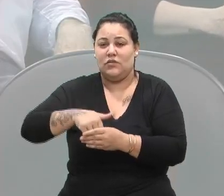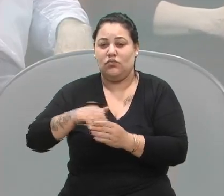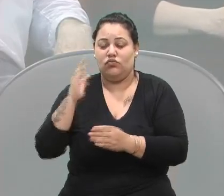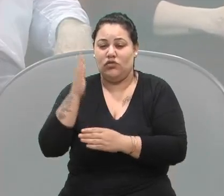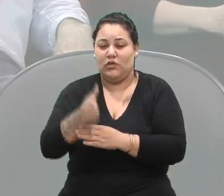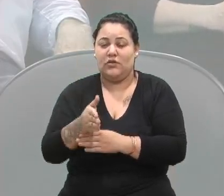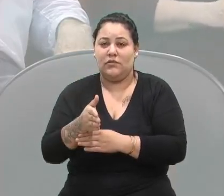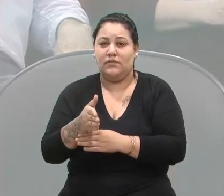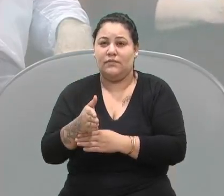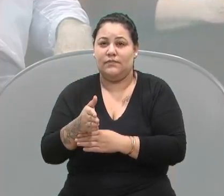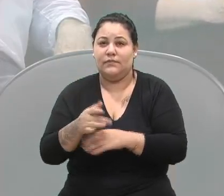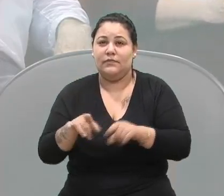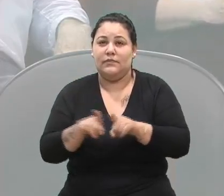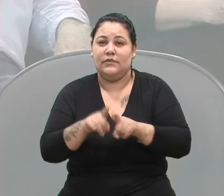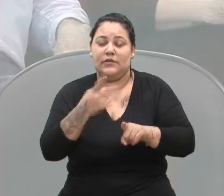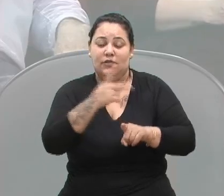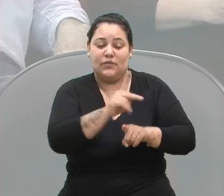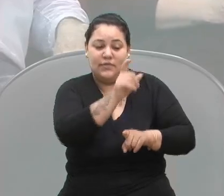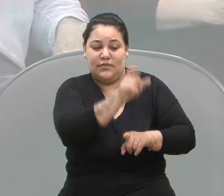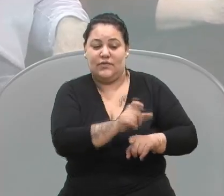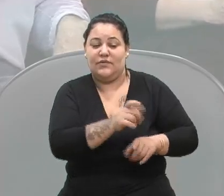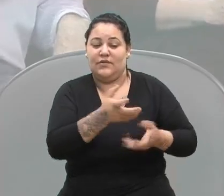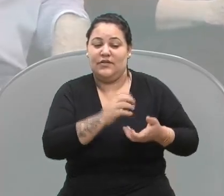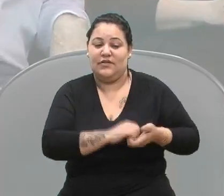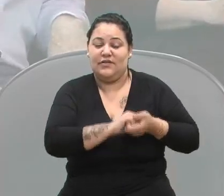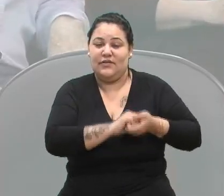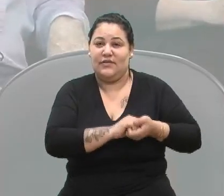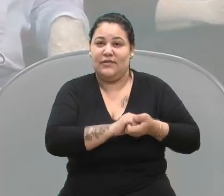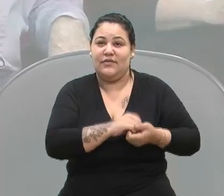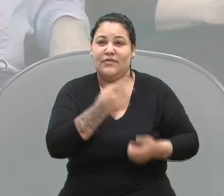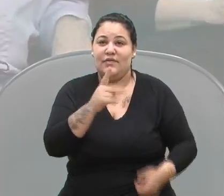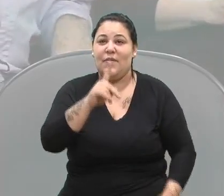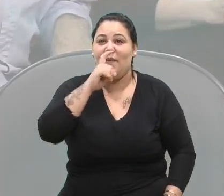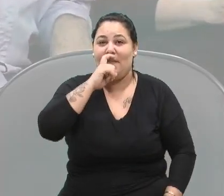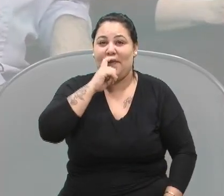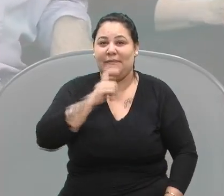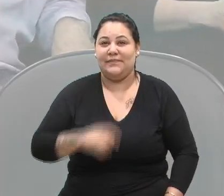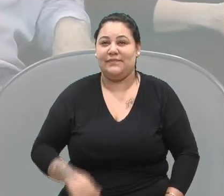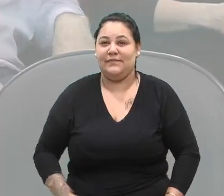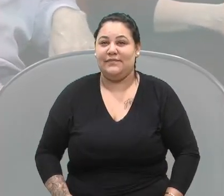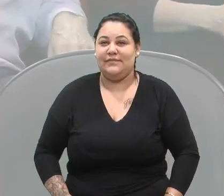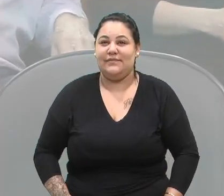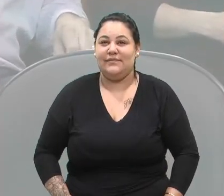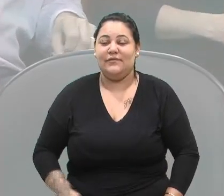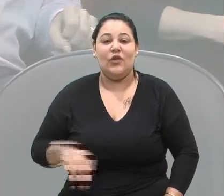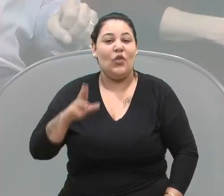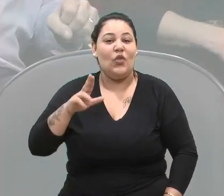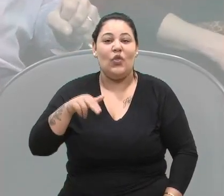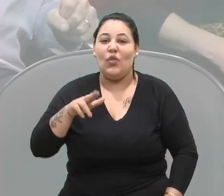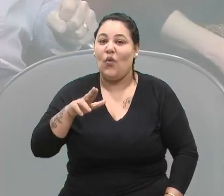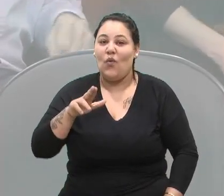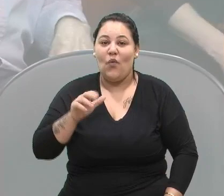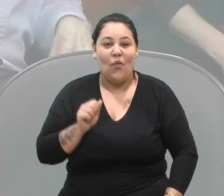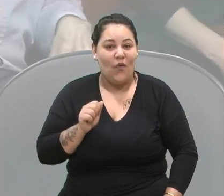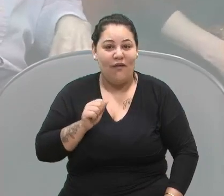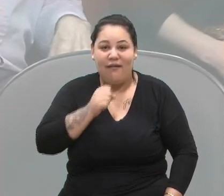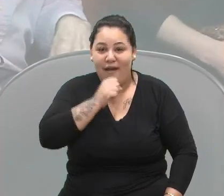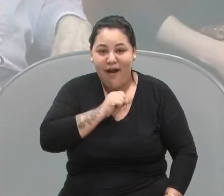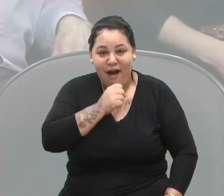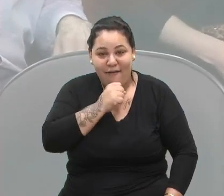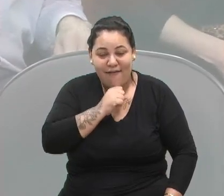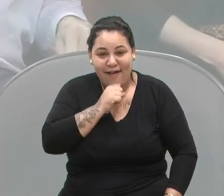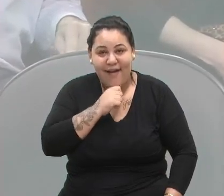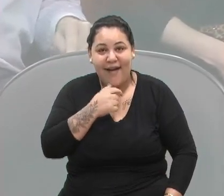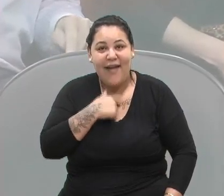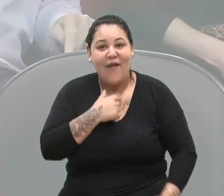pessoa, Cristiano, saudar o teu pai. Zoraida, Essa palavra. Tu nunca envelheces, Zoraida. Eu fui teu colega na primeira legislatura, eu